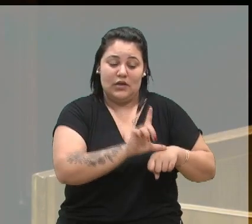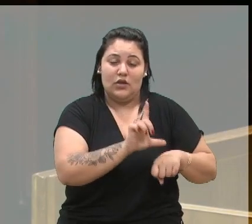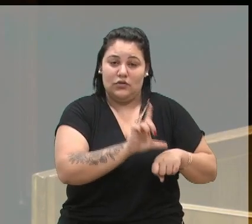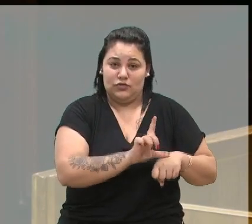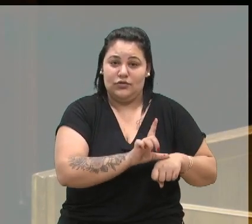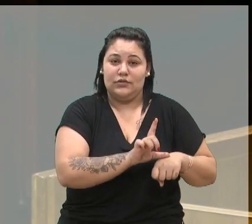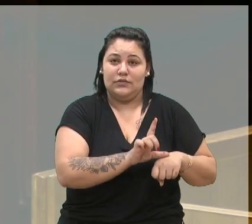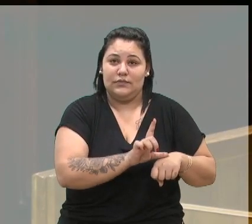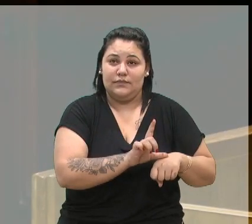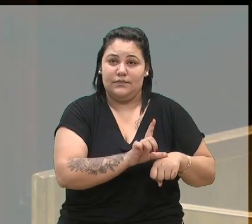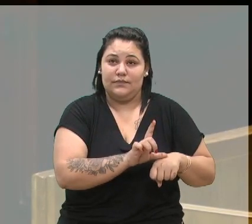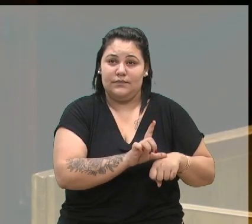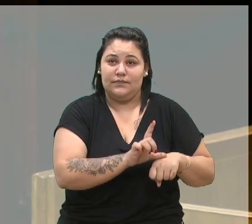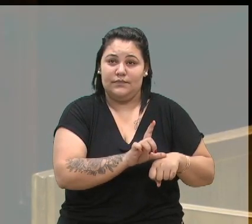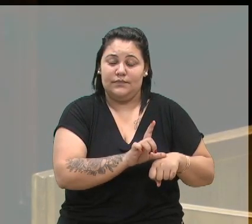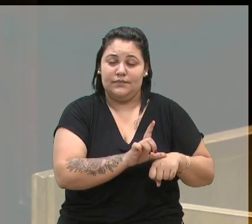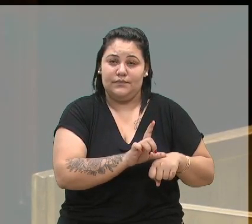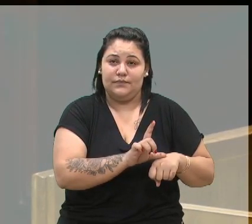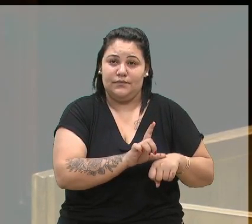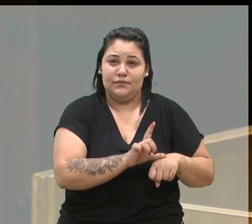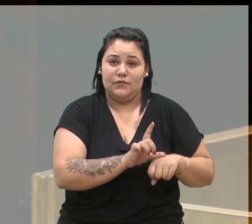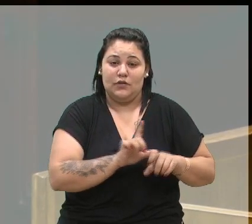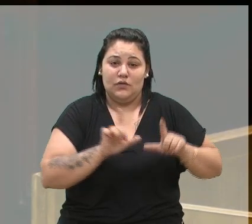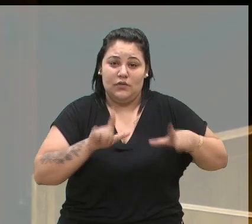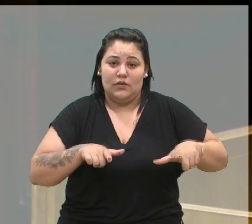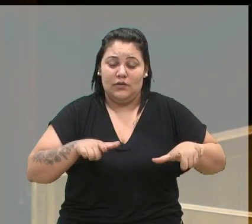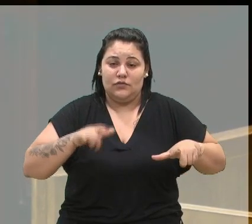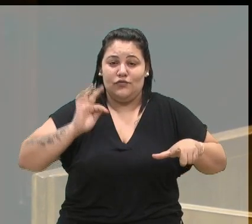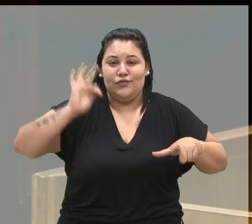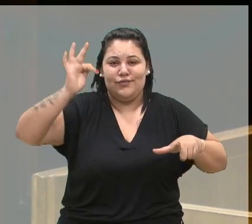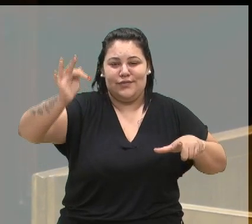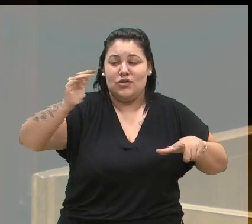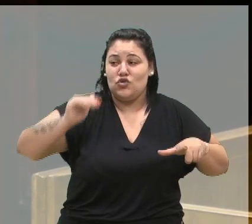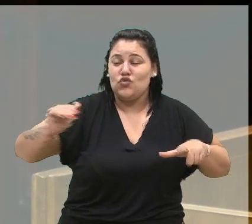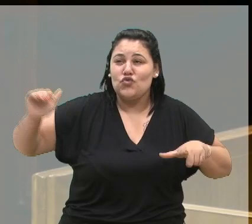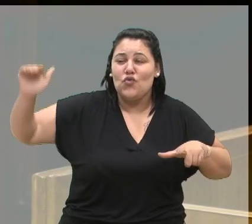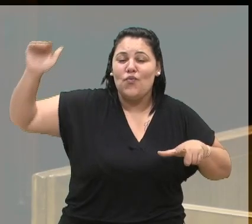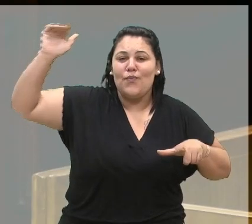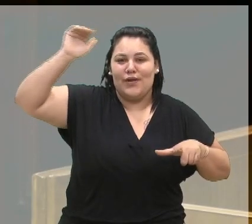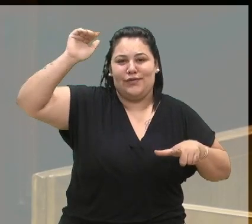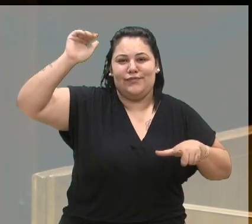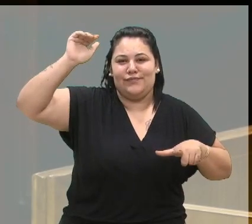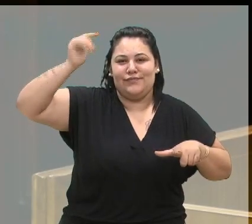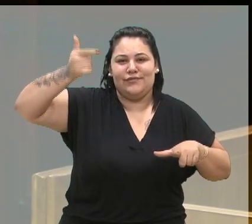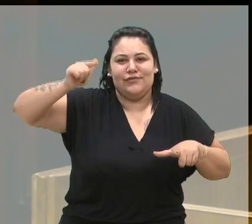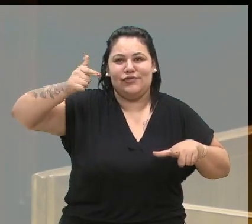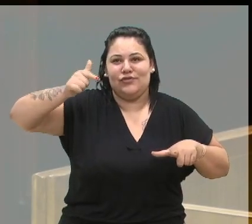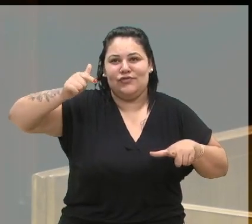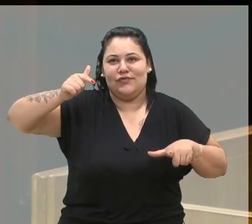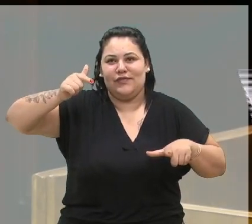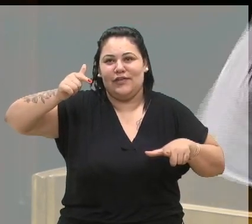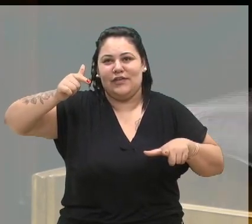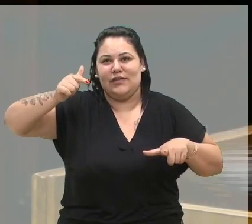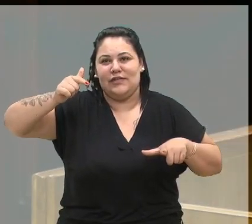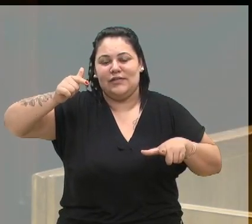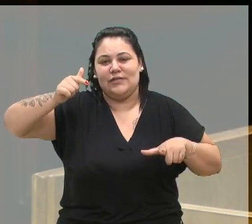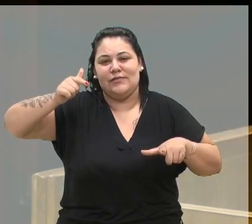e as corporações filosóficas superiores não ficassem com suas abóbadas a